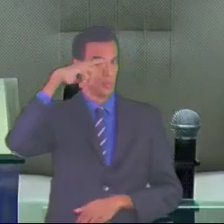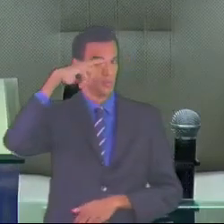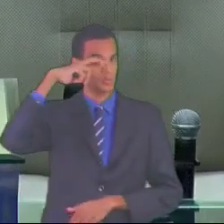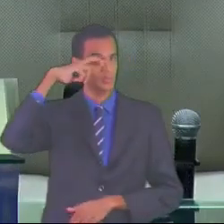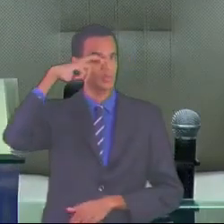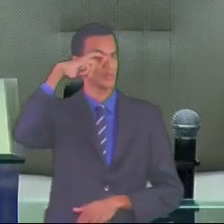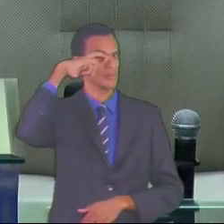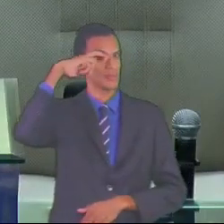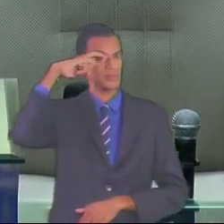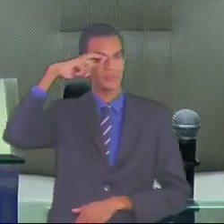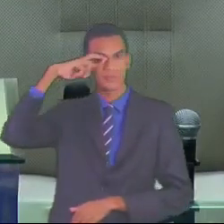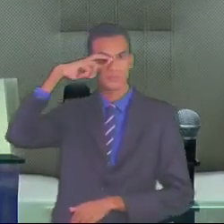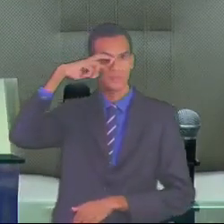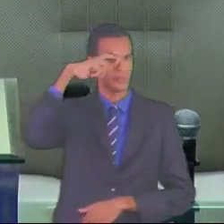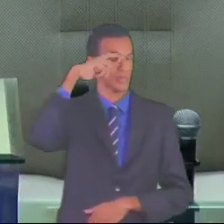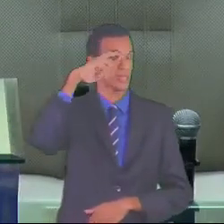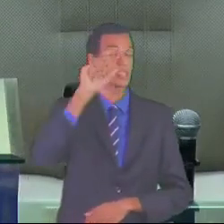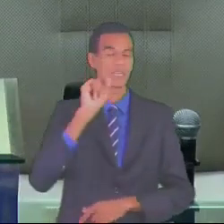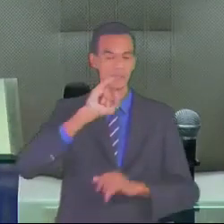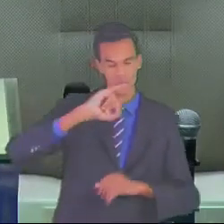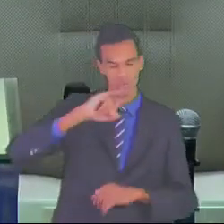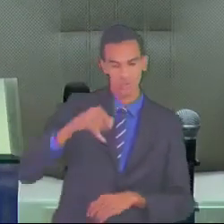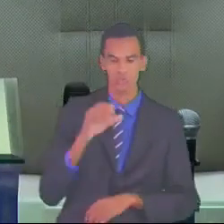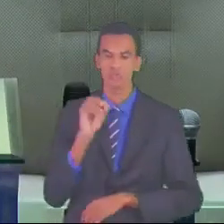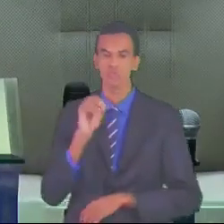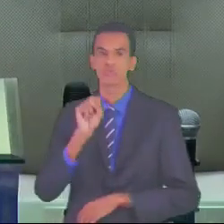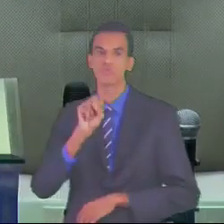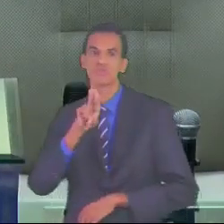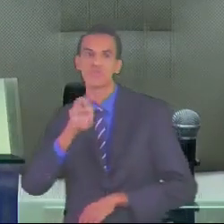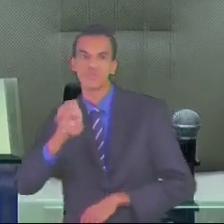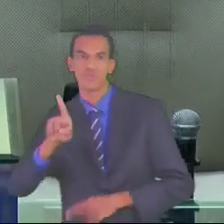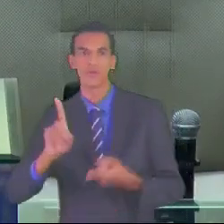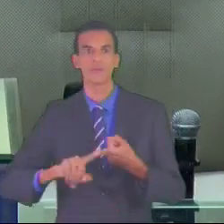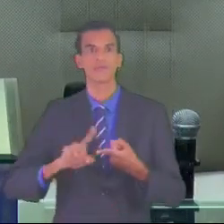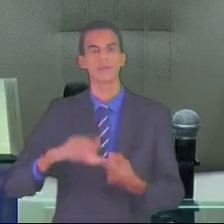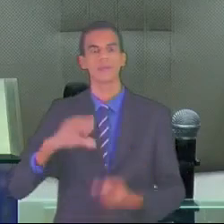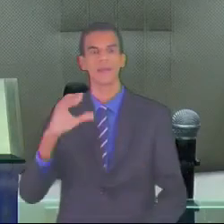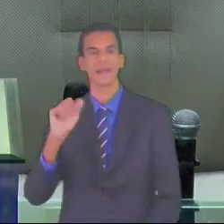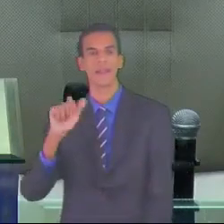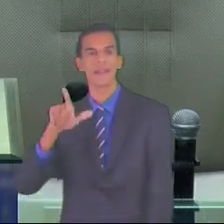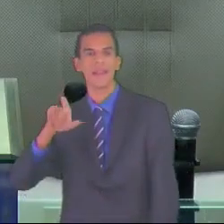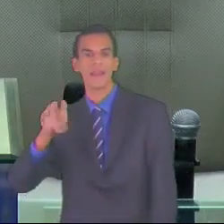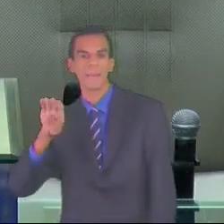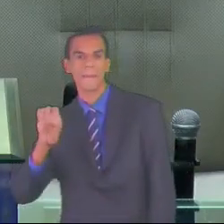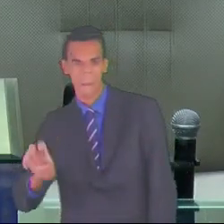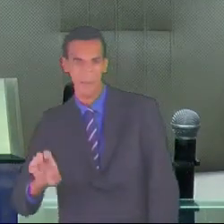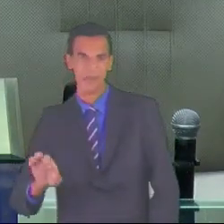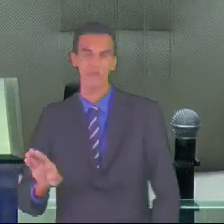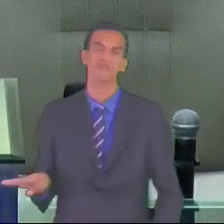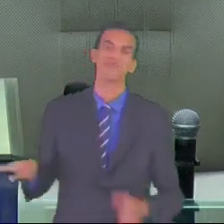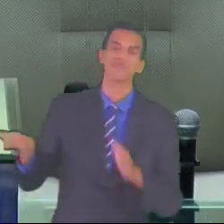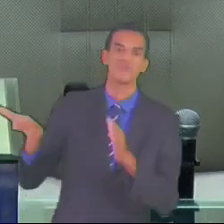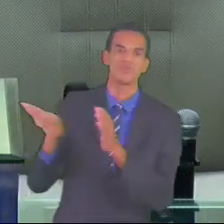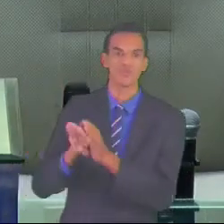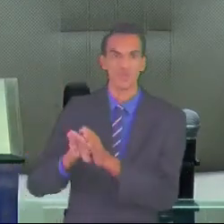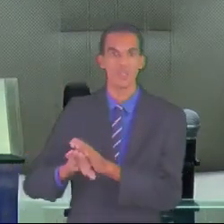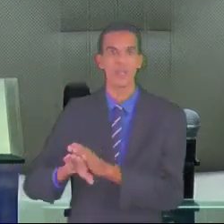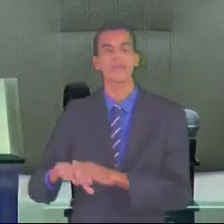está Josué e Caleb. E eles partem. E eles, quando chegaram em